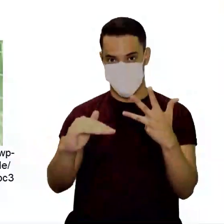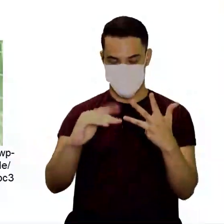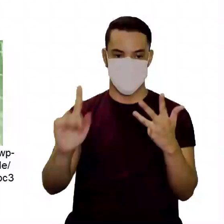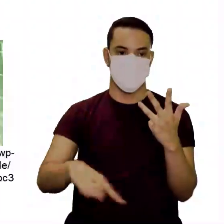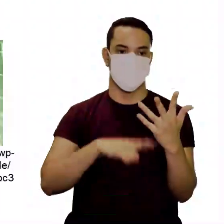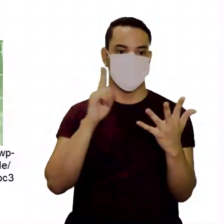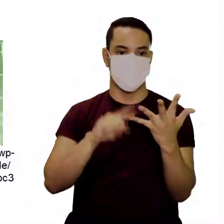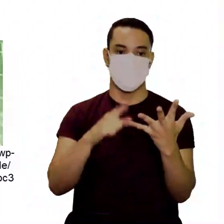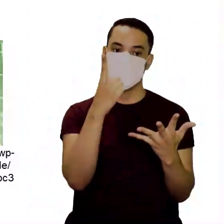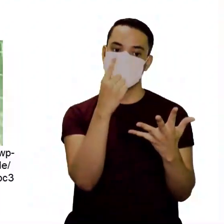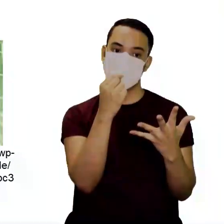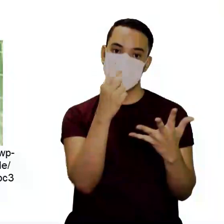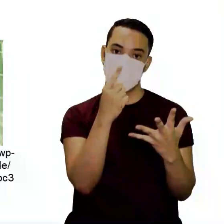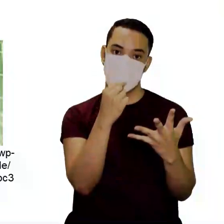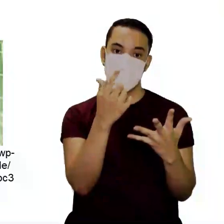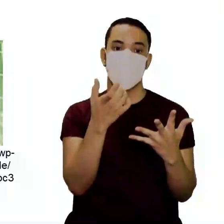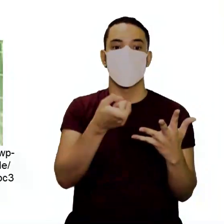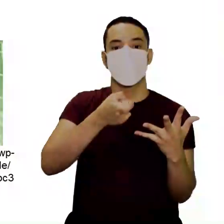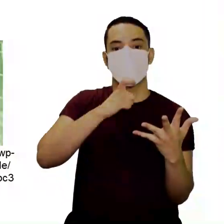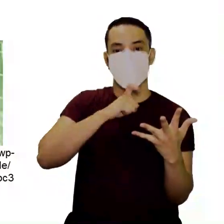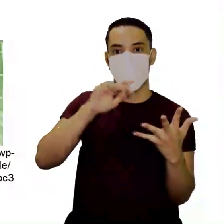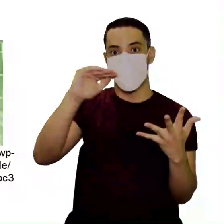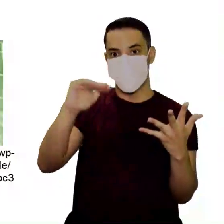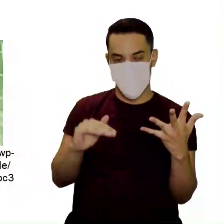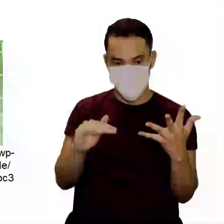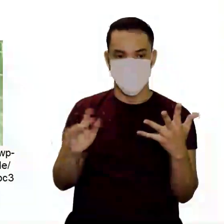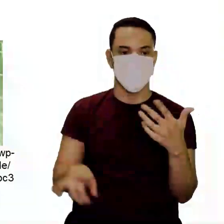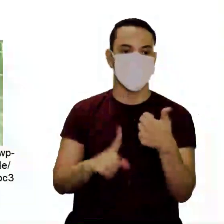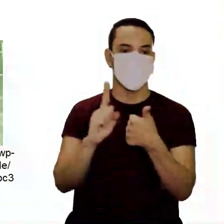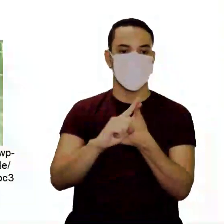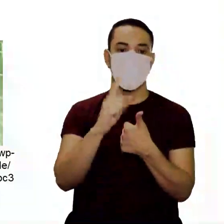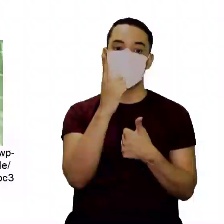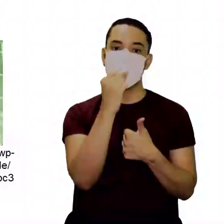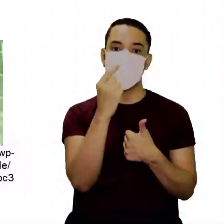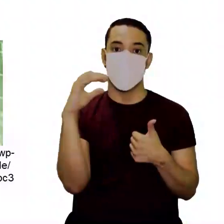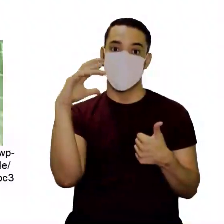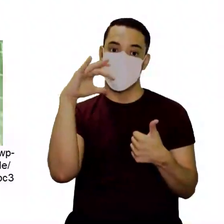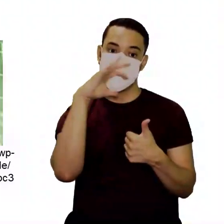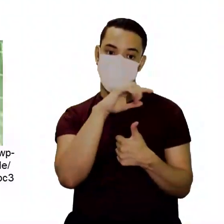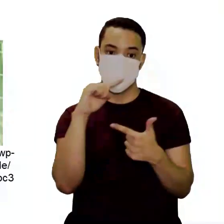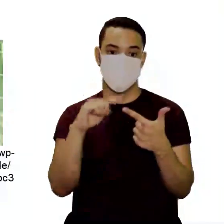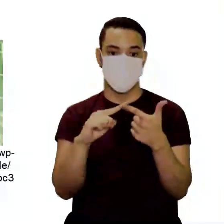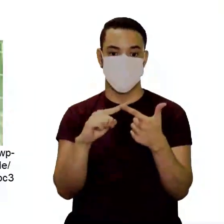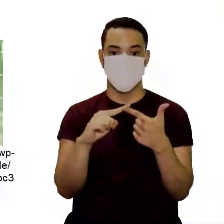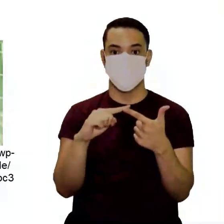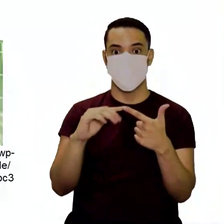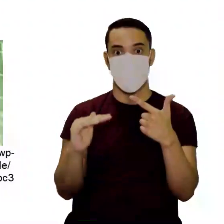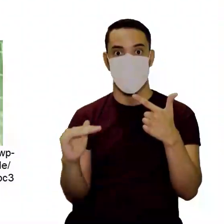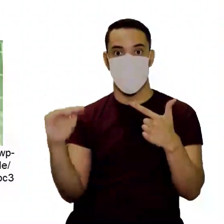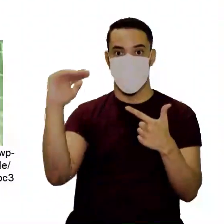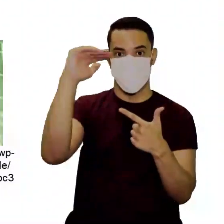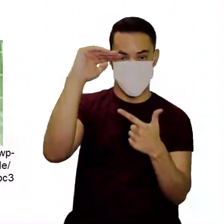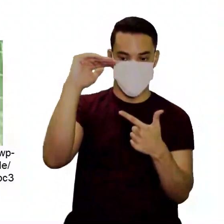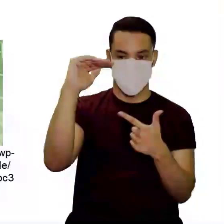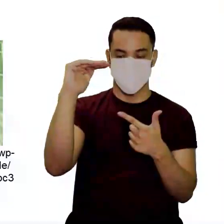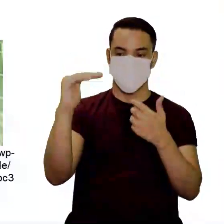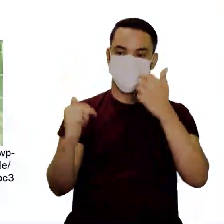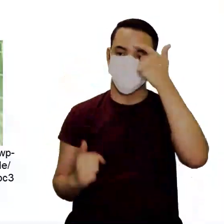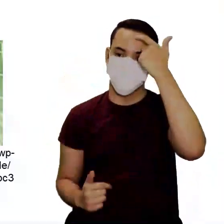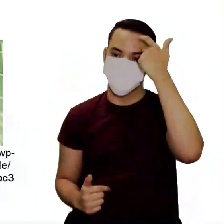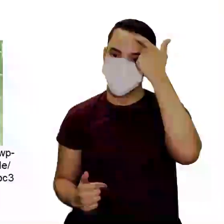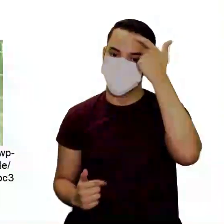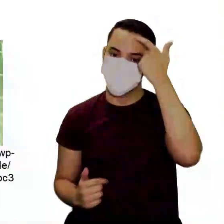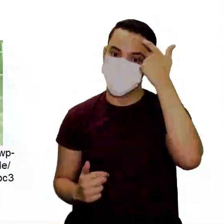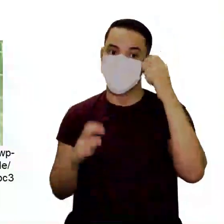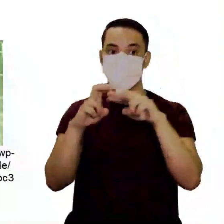fria, resistência baixa e água quente, resistência alta. Então,